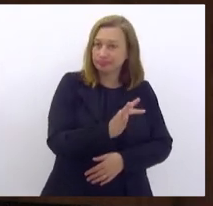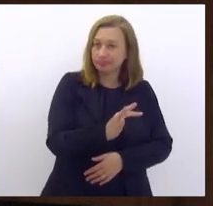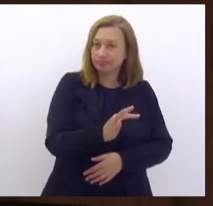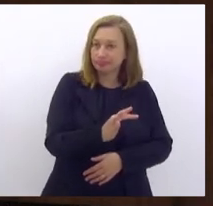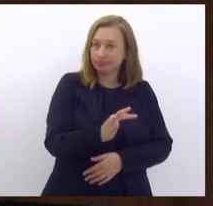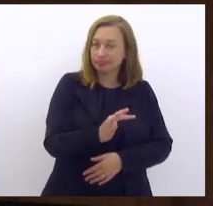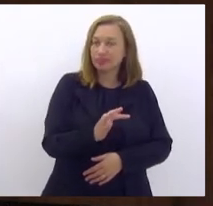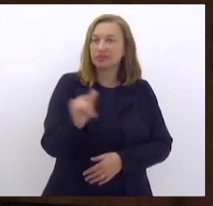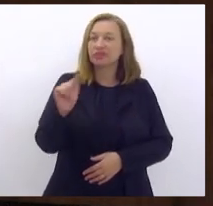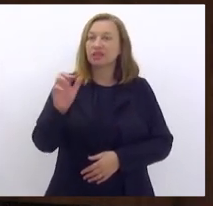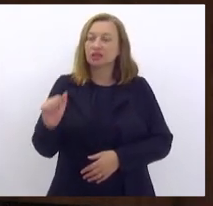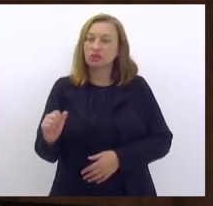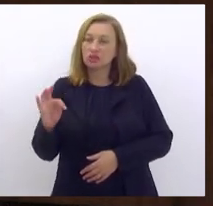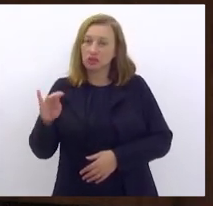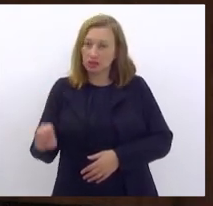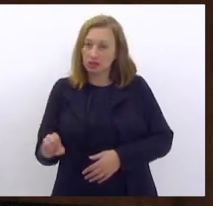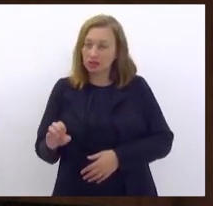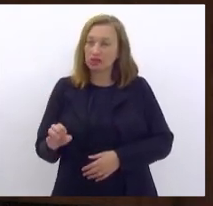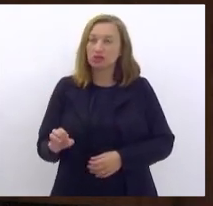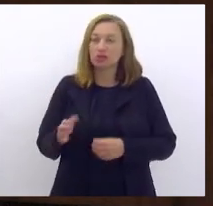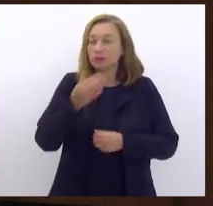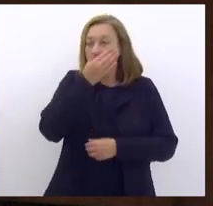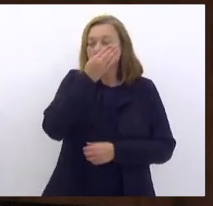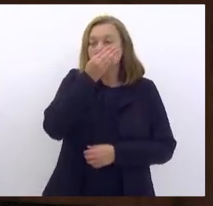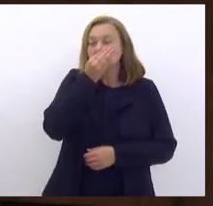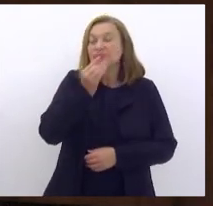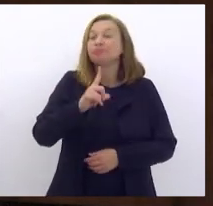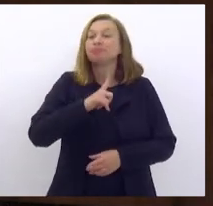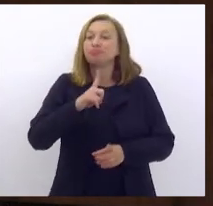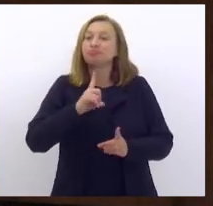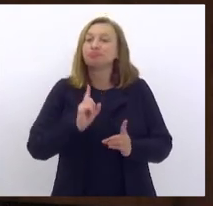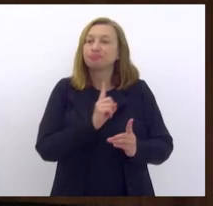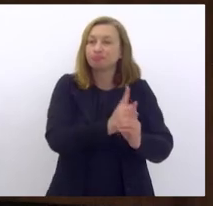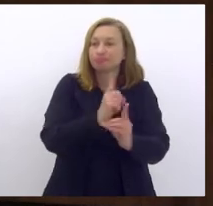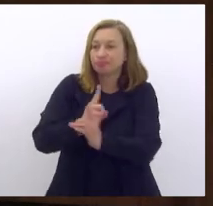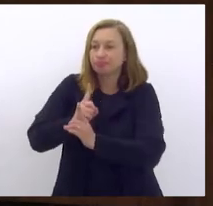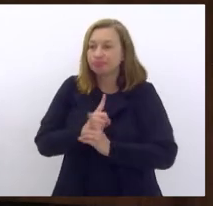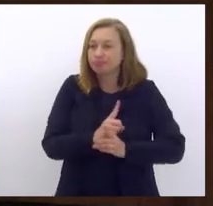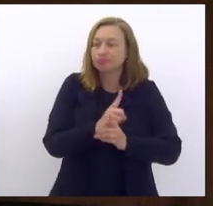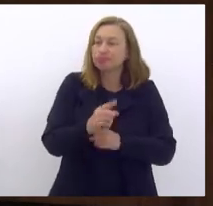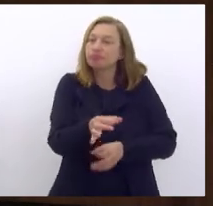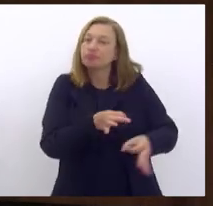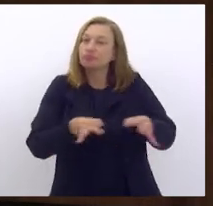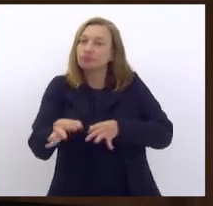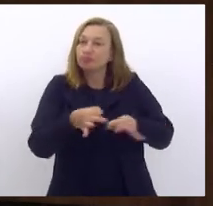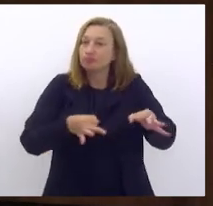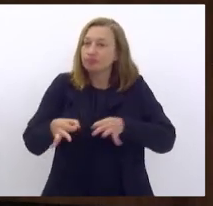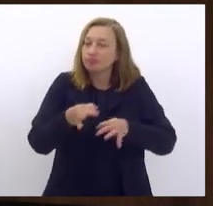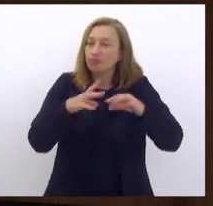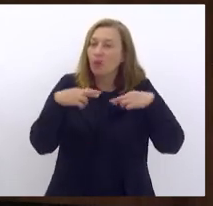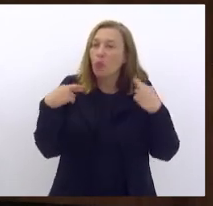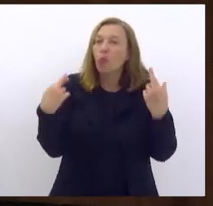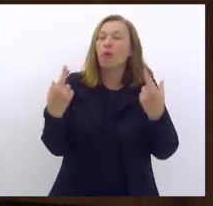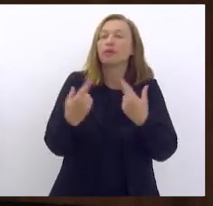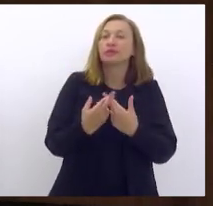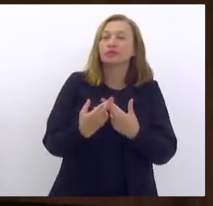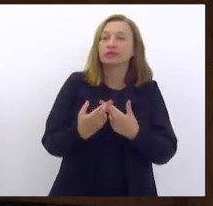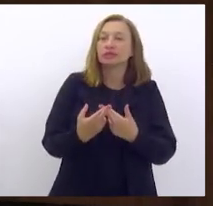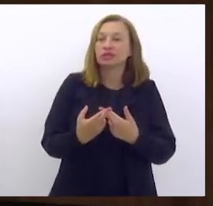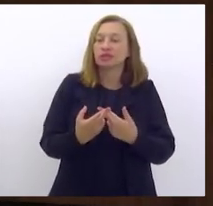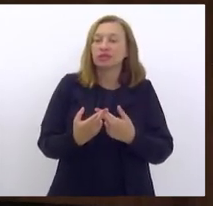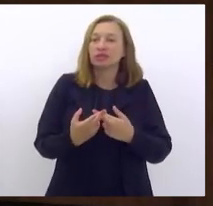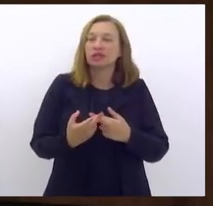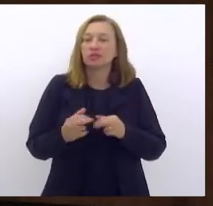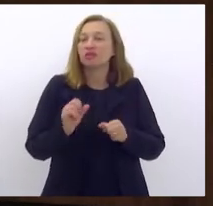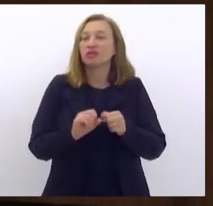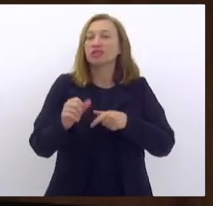da Zona Oeste. Existem encontros e organizações e agremiações que se reúnem, inclusive, para